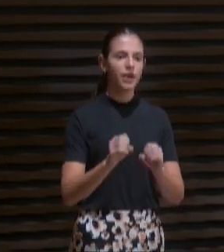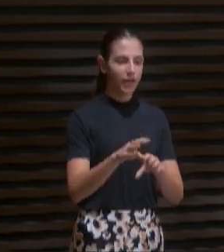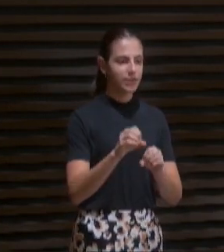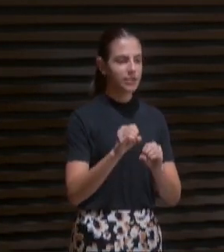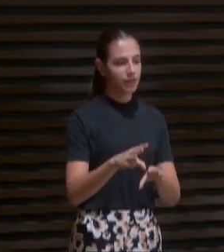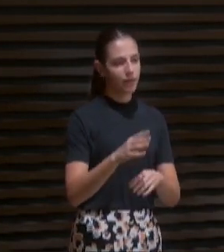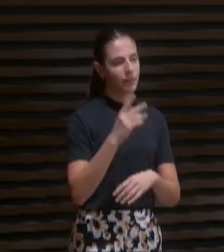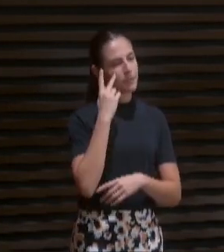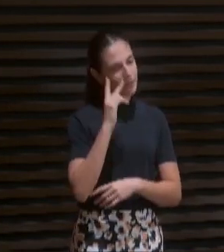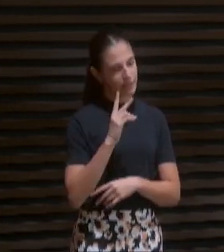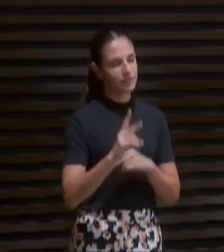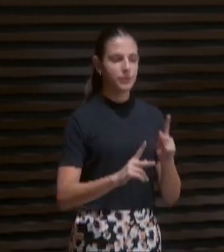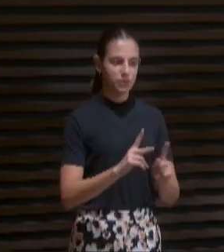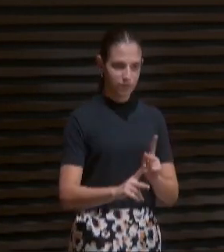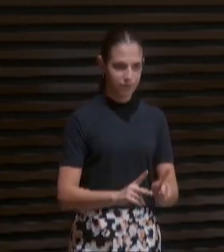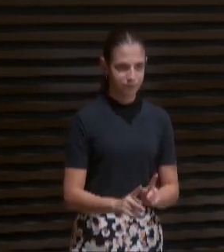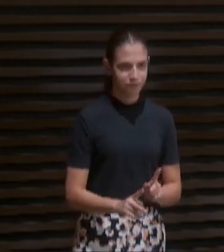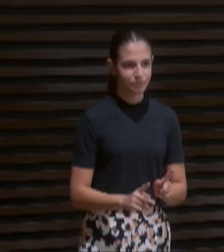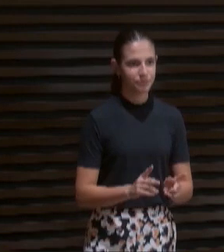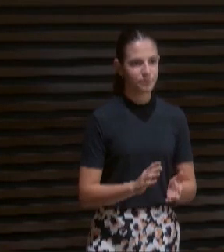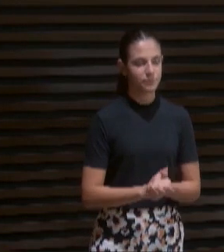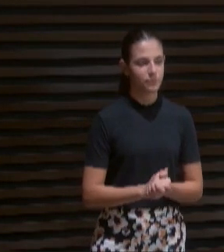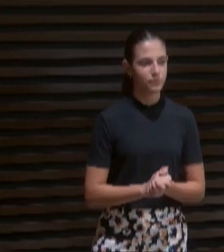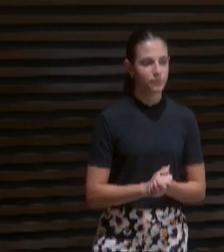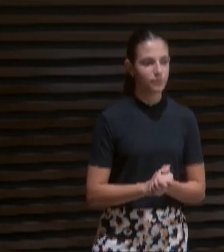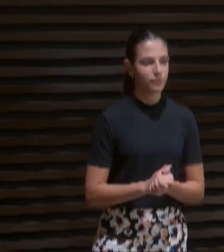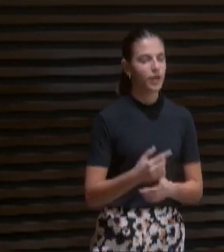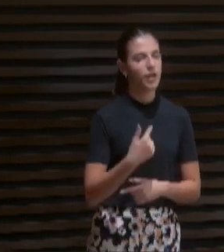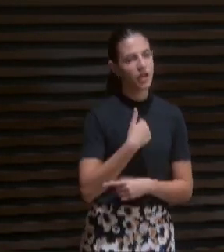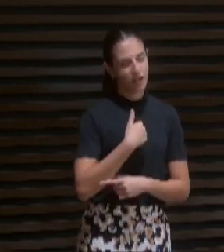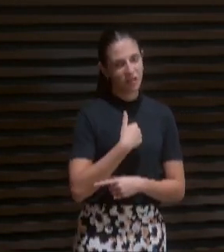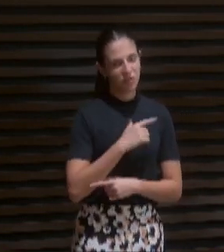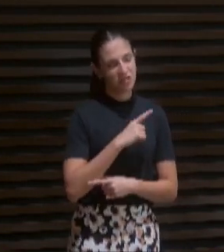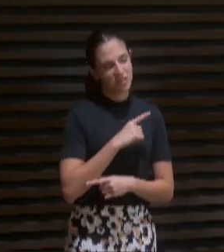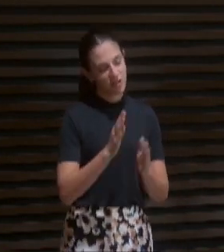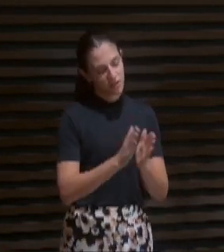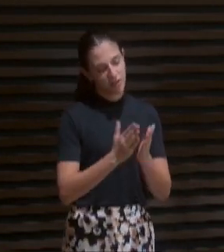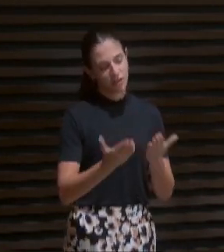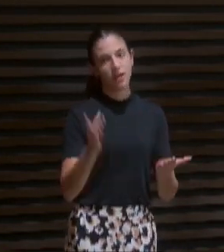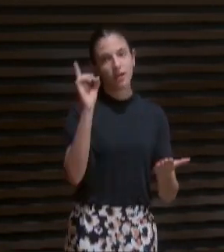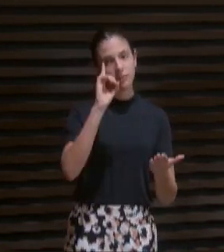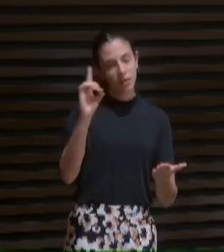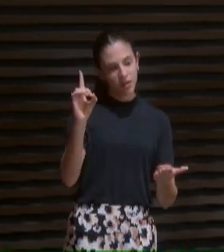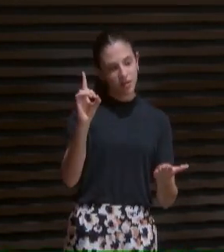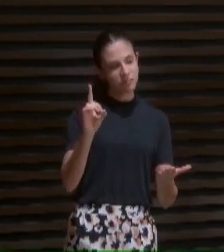das pessoas. Eu fico com a minha Bíblia e essa não